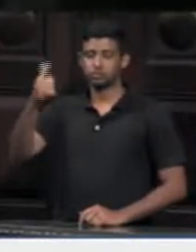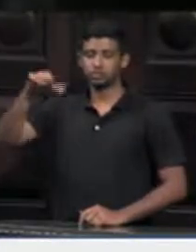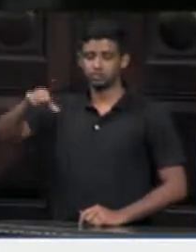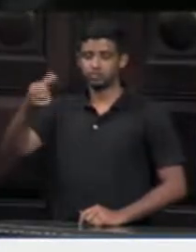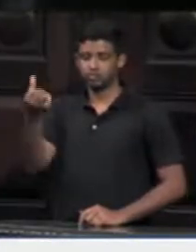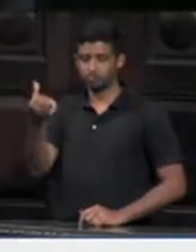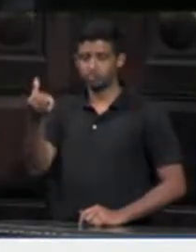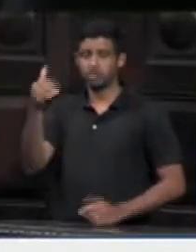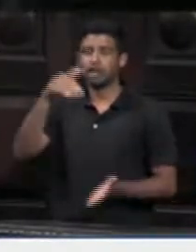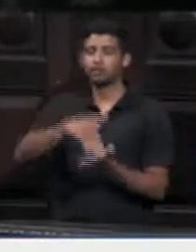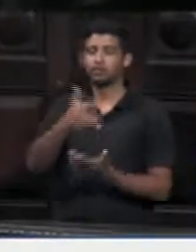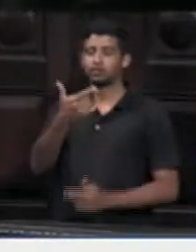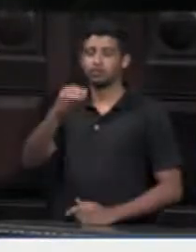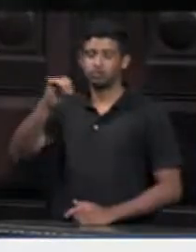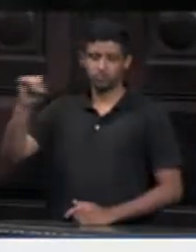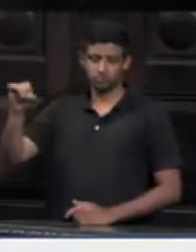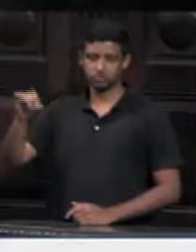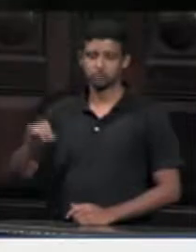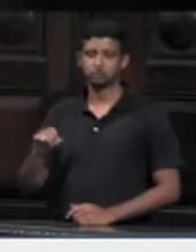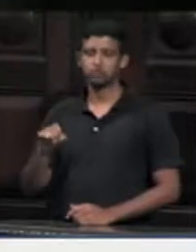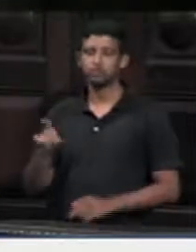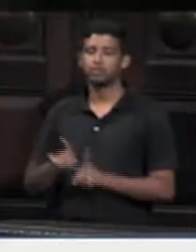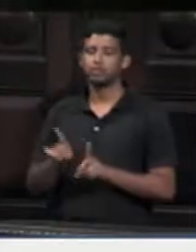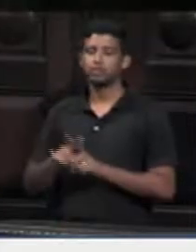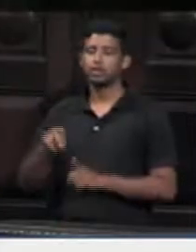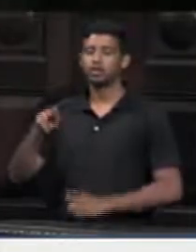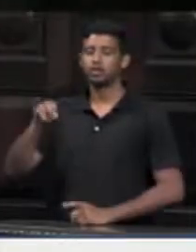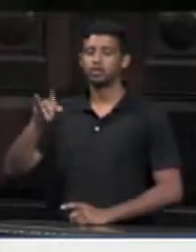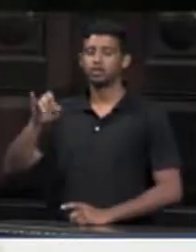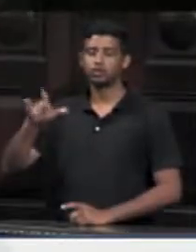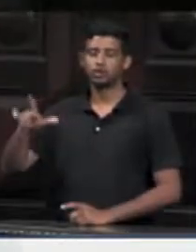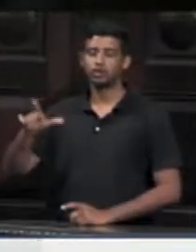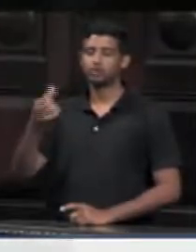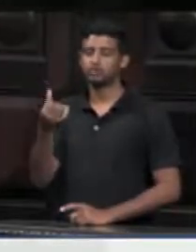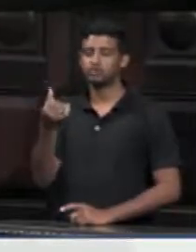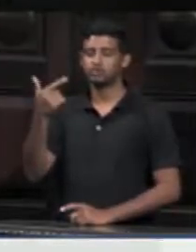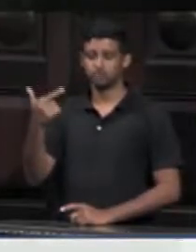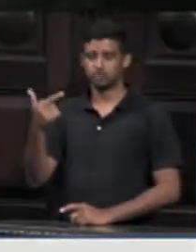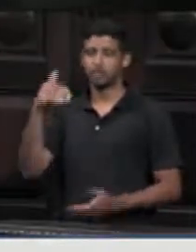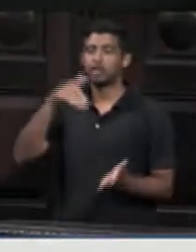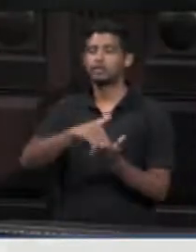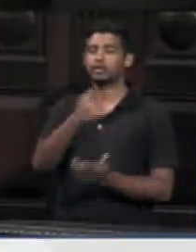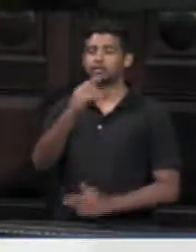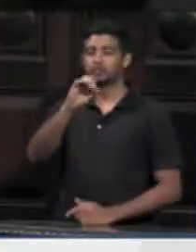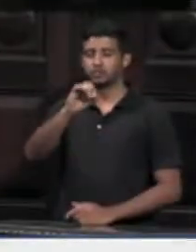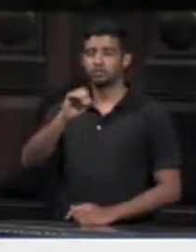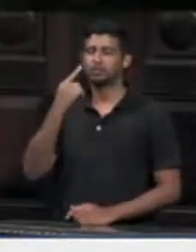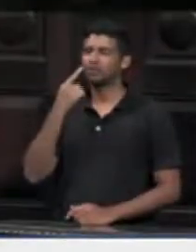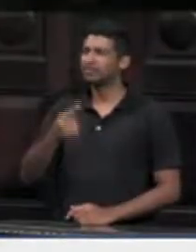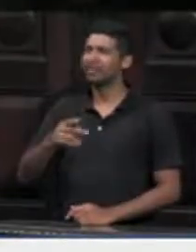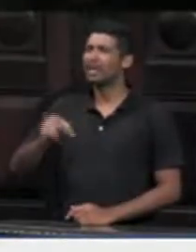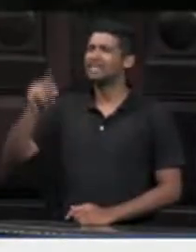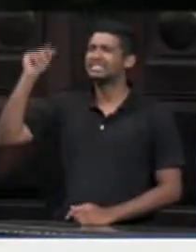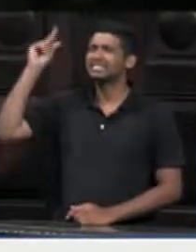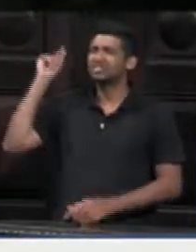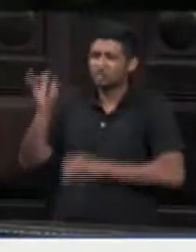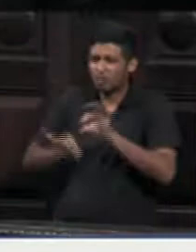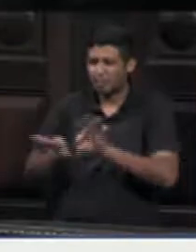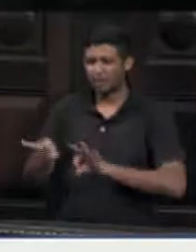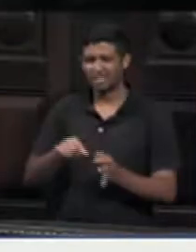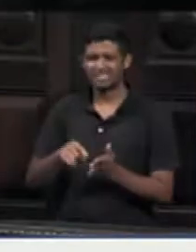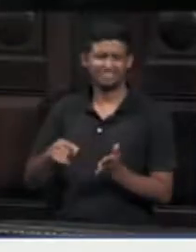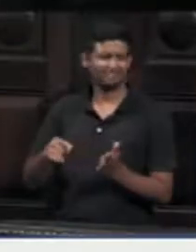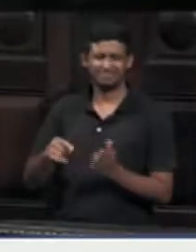196 a 200. Sade Noel, 62 a 70. É tão antigo o projeto que tem